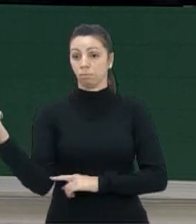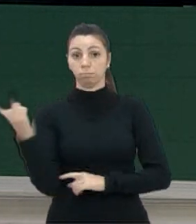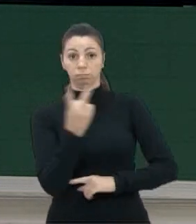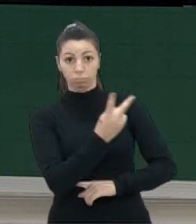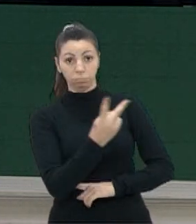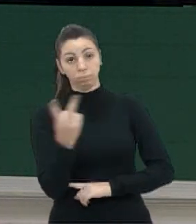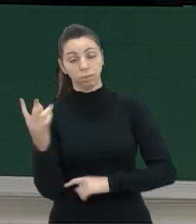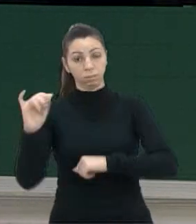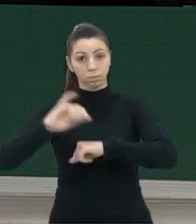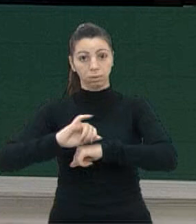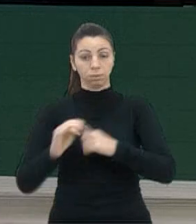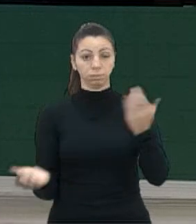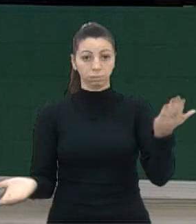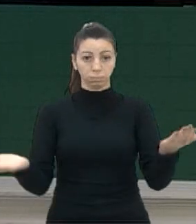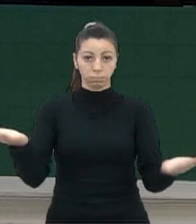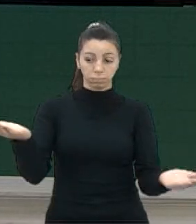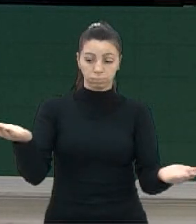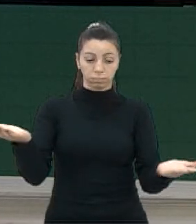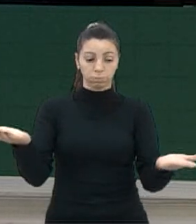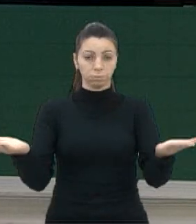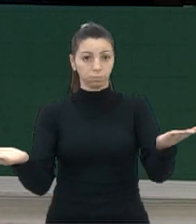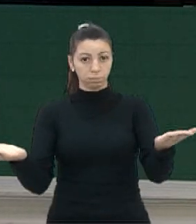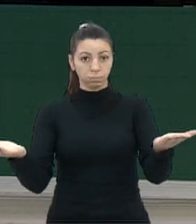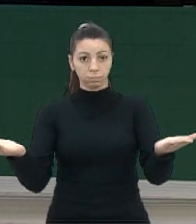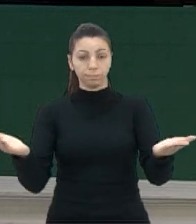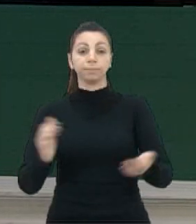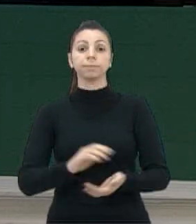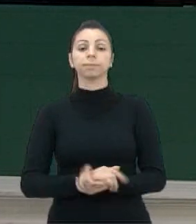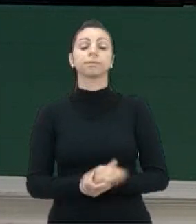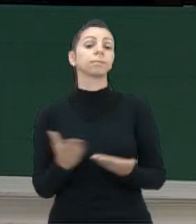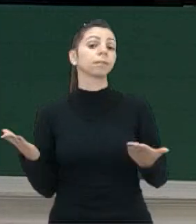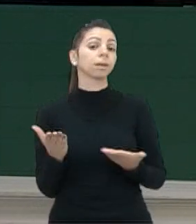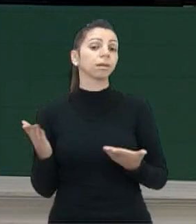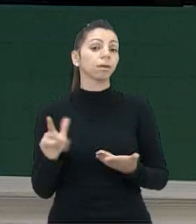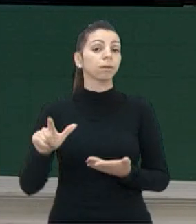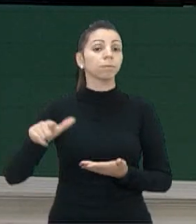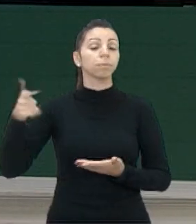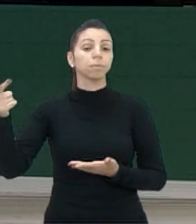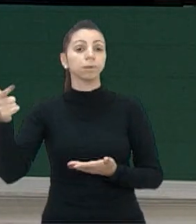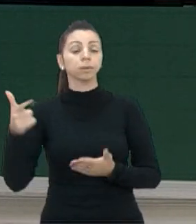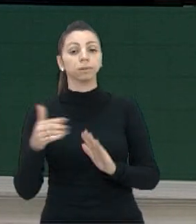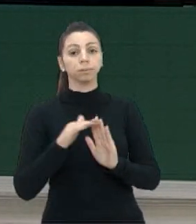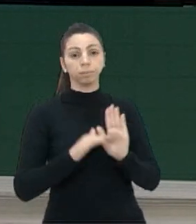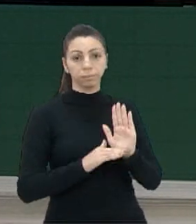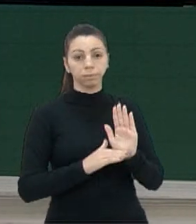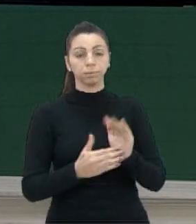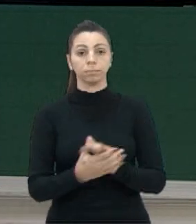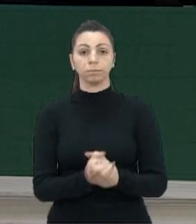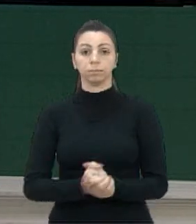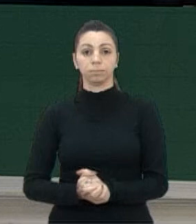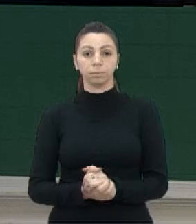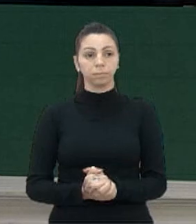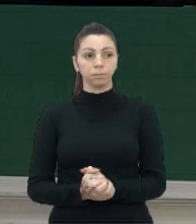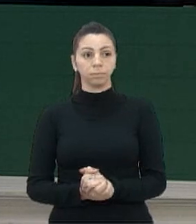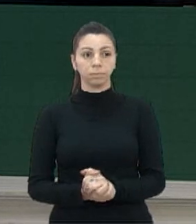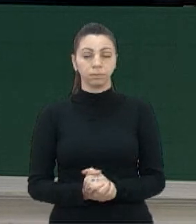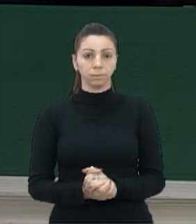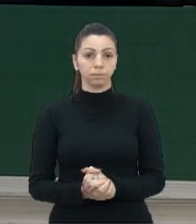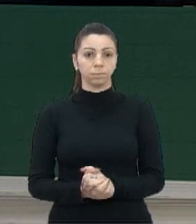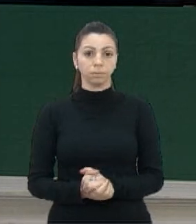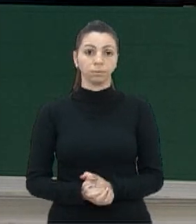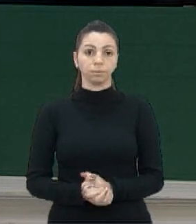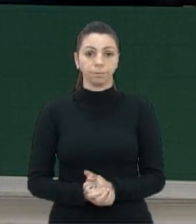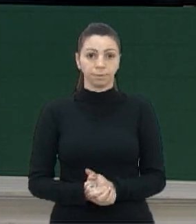Ok? Equilibrei, equalizei o alumínio. Agora eu vou para o próximo elemento que aparece uma única vez. Nessa nossa